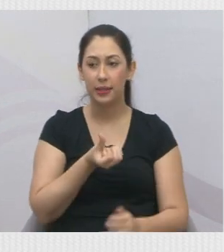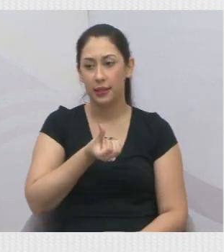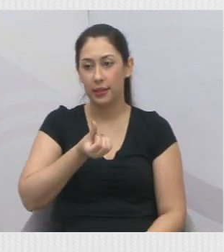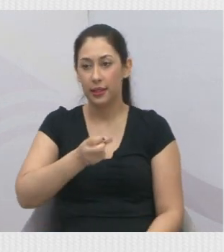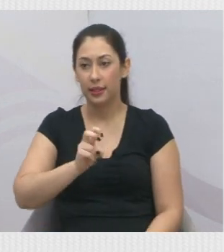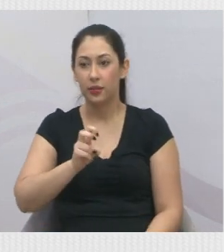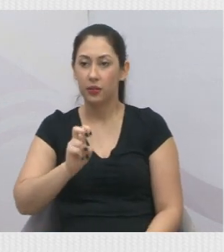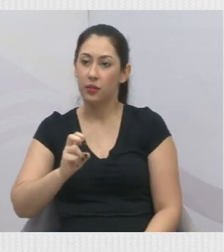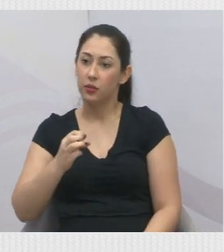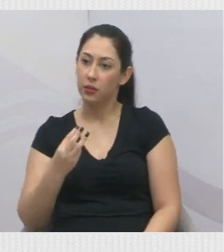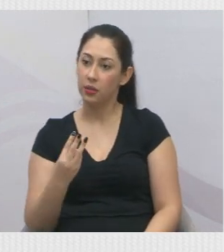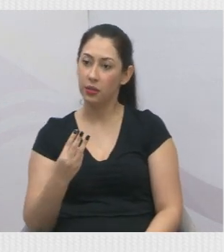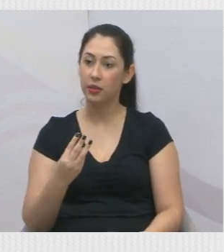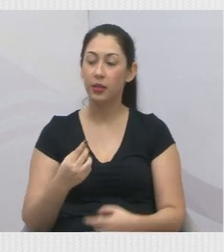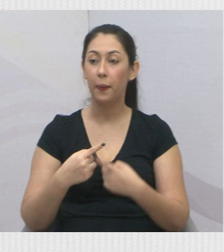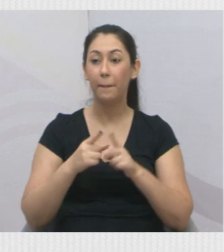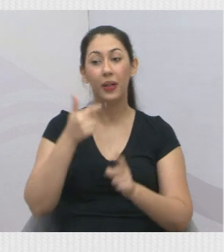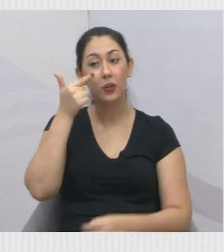R$ 66.553.000, realizado